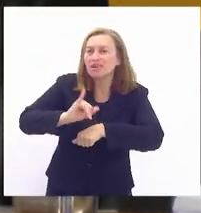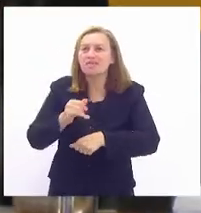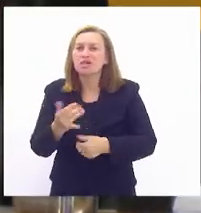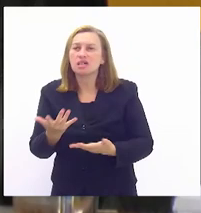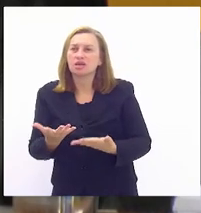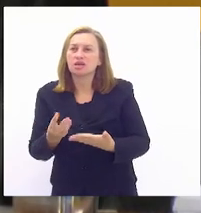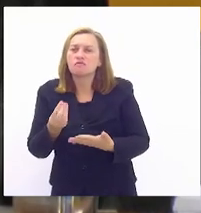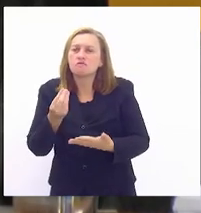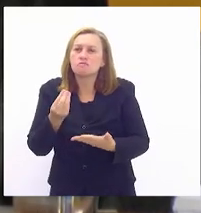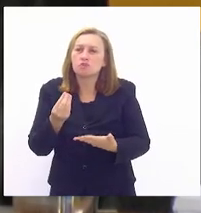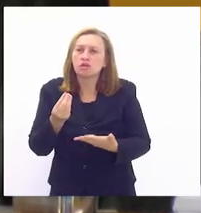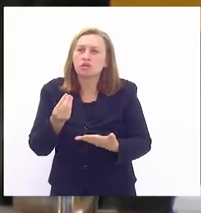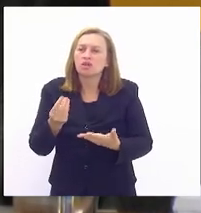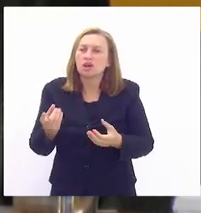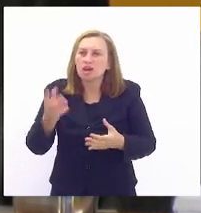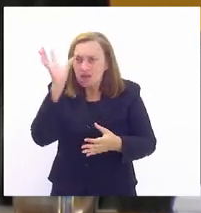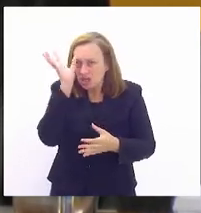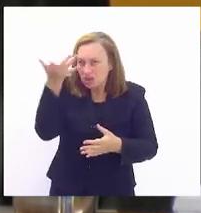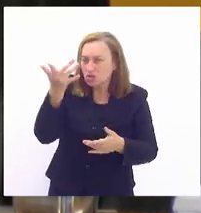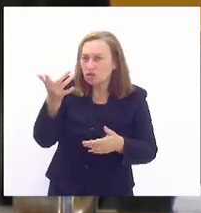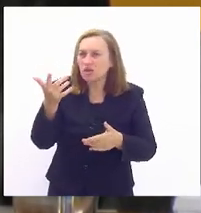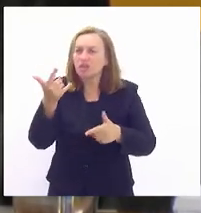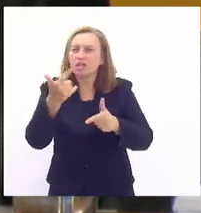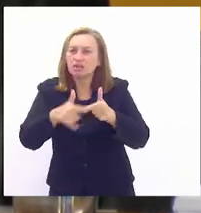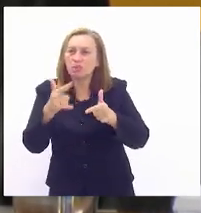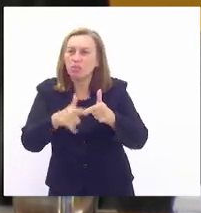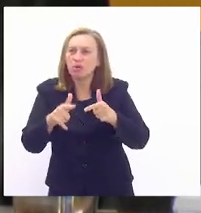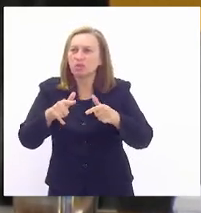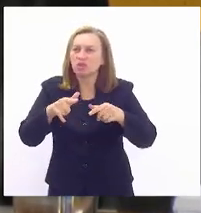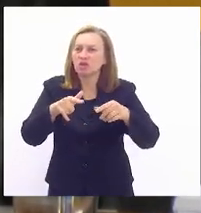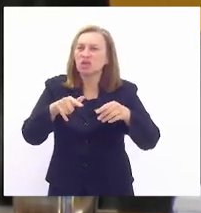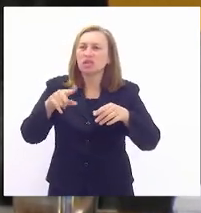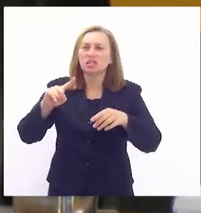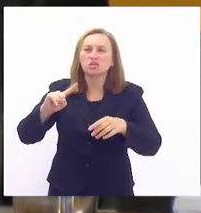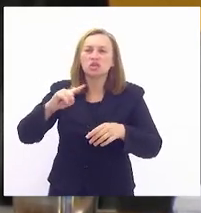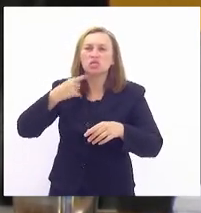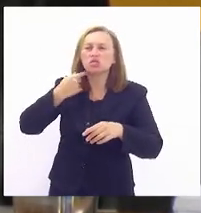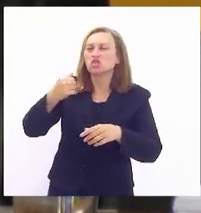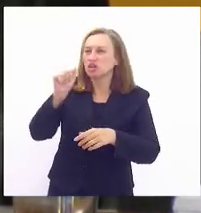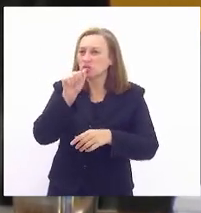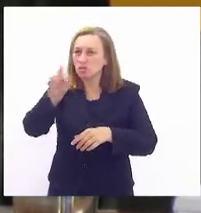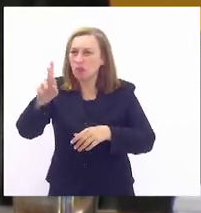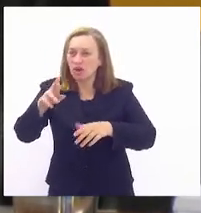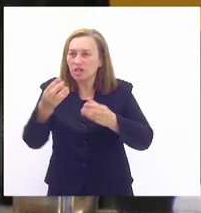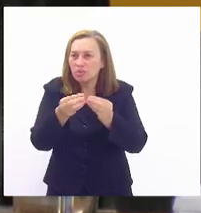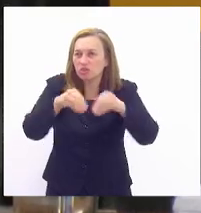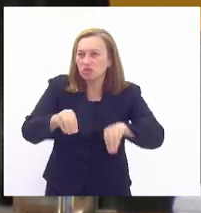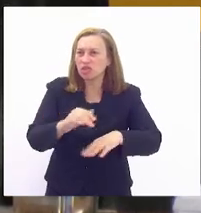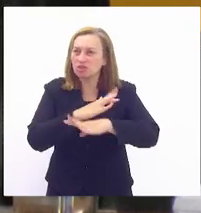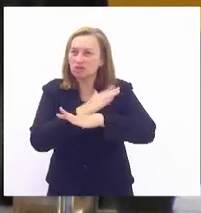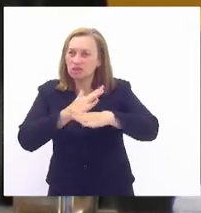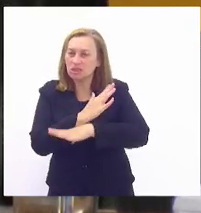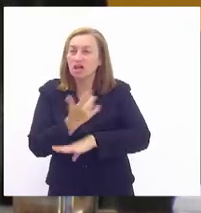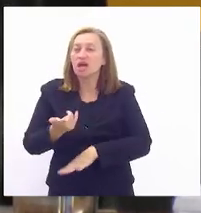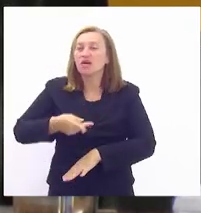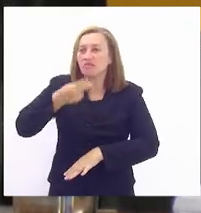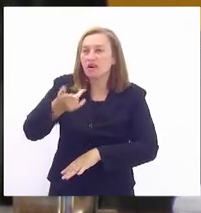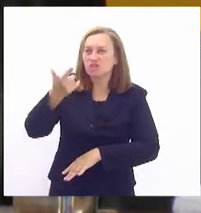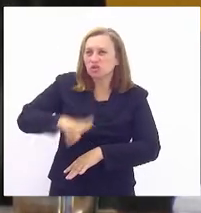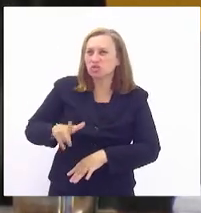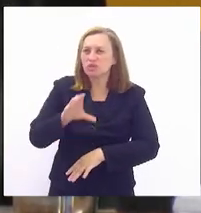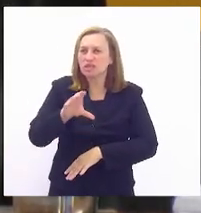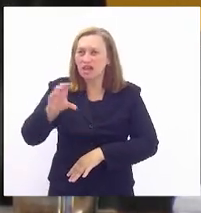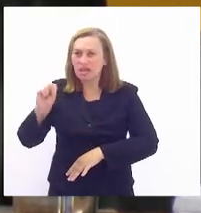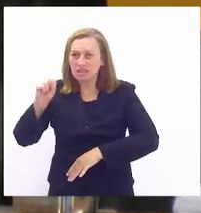tentar resolver essa questão da poluição que aflige e muito a nossa cidade. Reafirmo, a CSN é